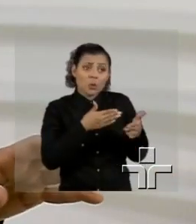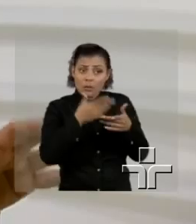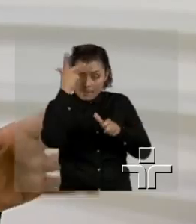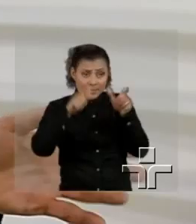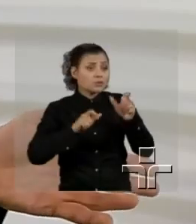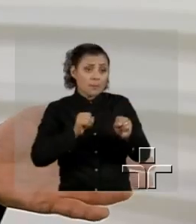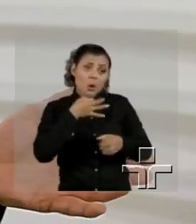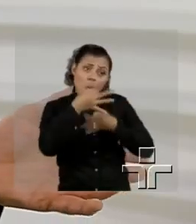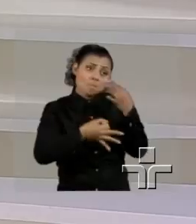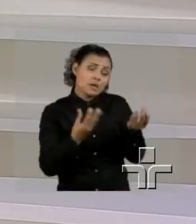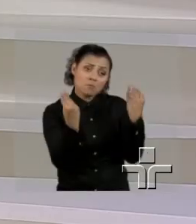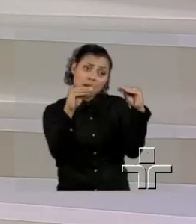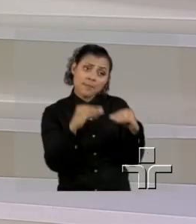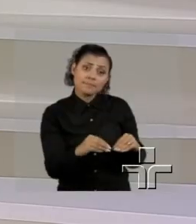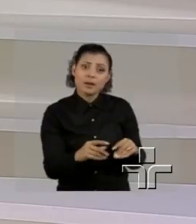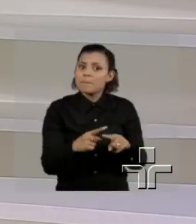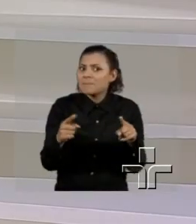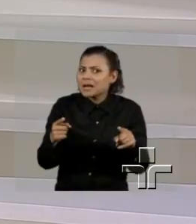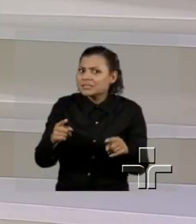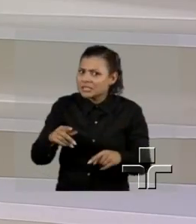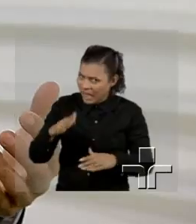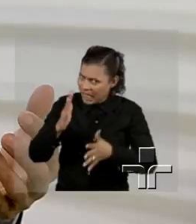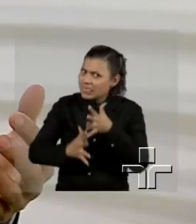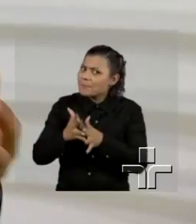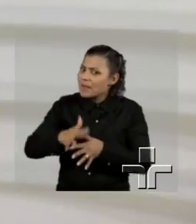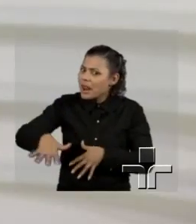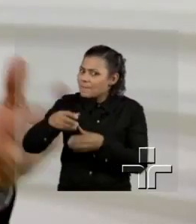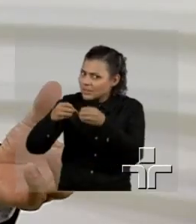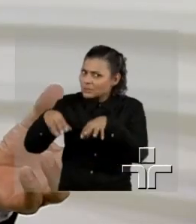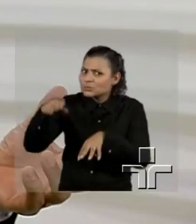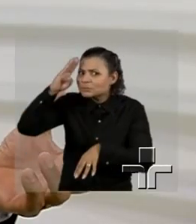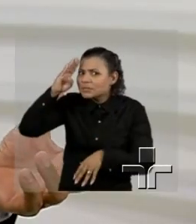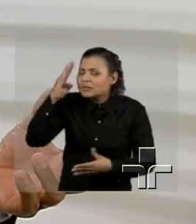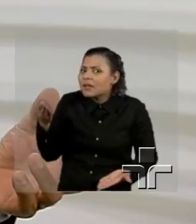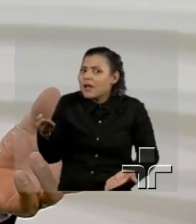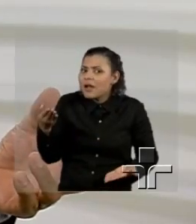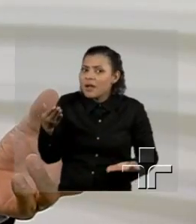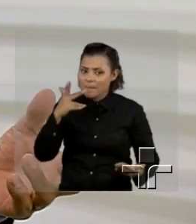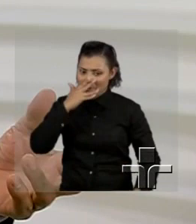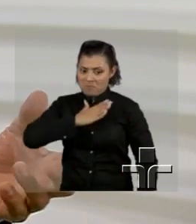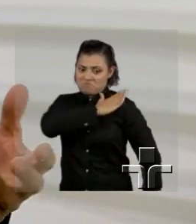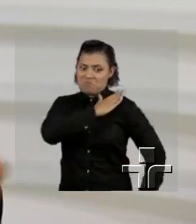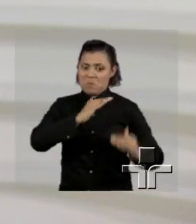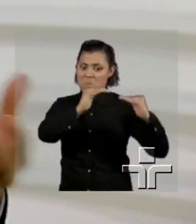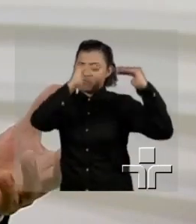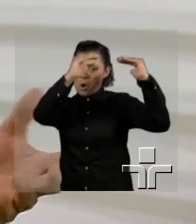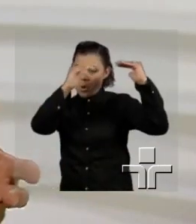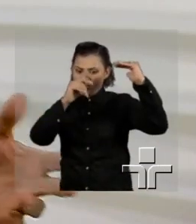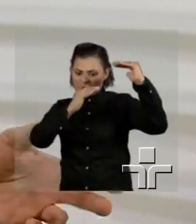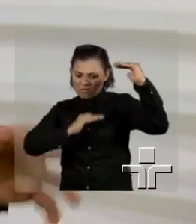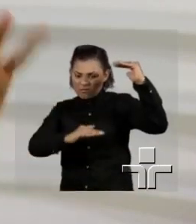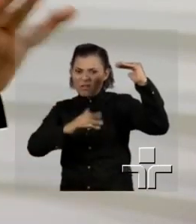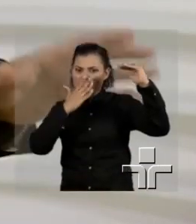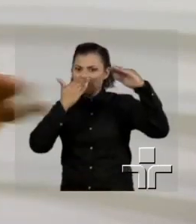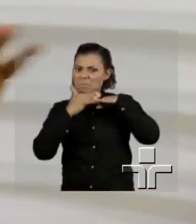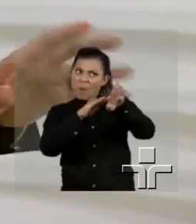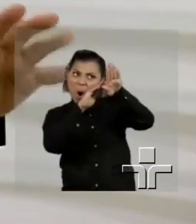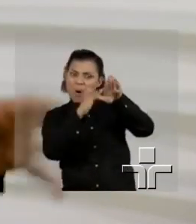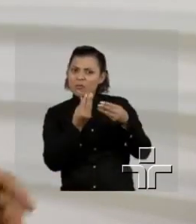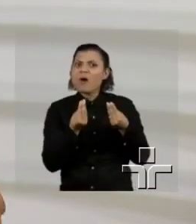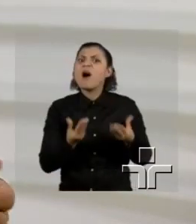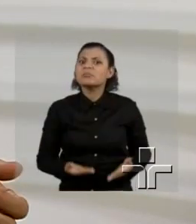acha que isso já é um sinal bastante vermelho dentro das Forças Armadas, isso está acontecendo? O fenômeno